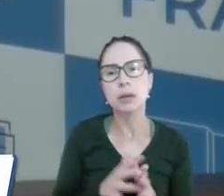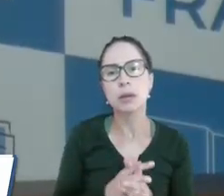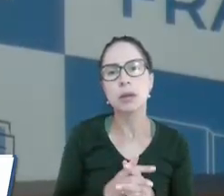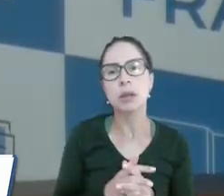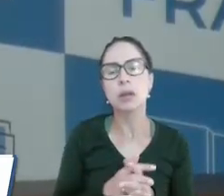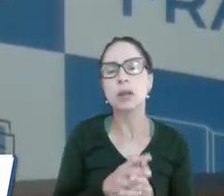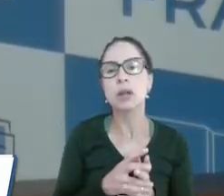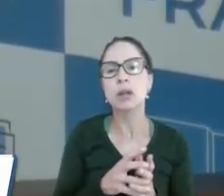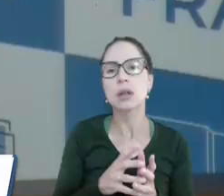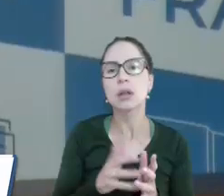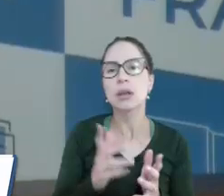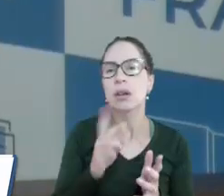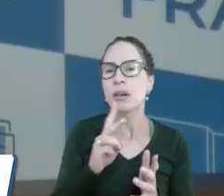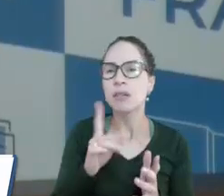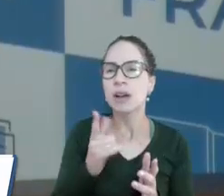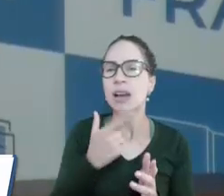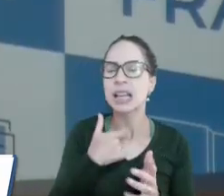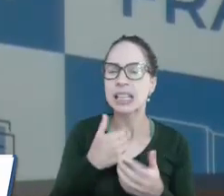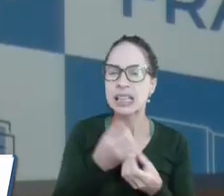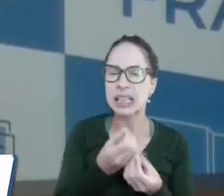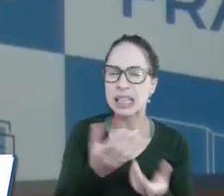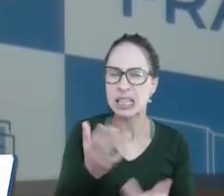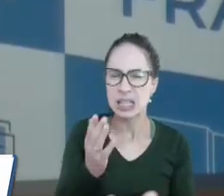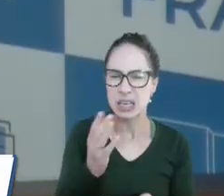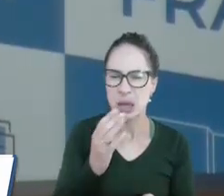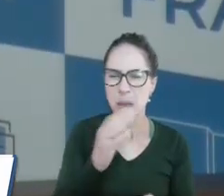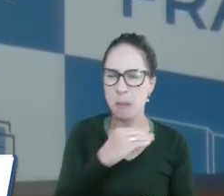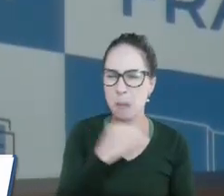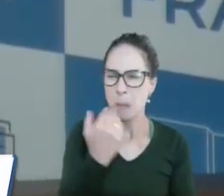vai desejar a morte de alguém.